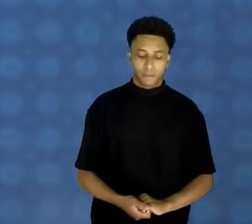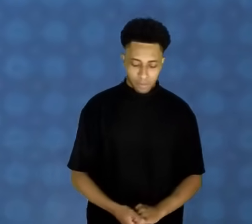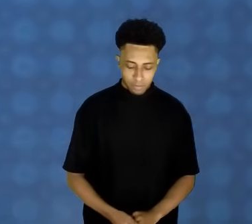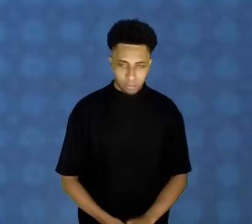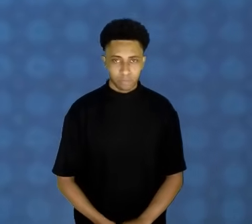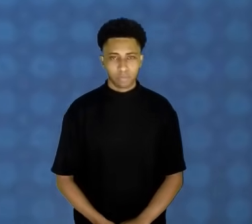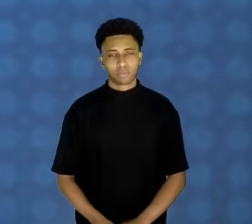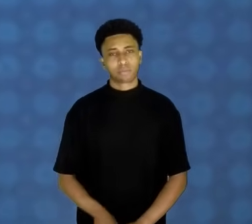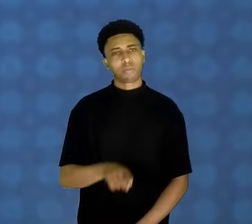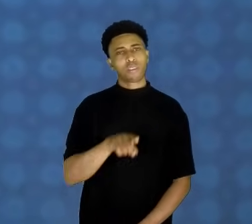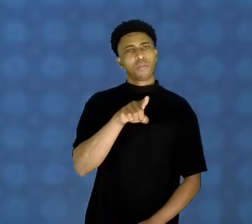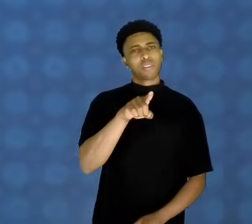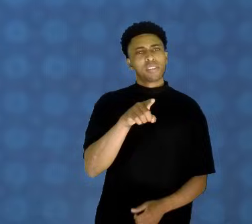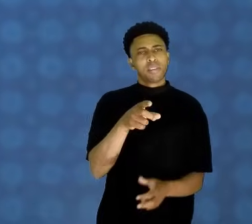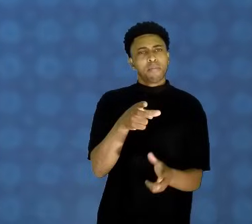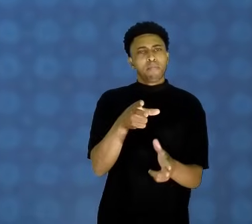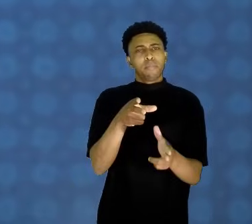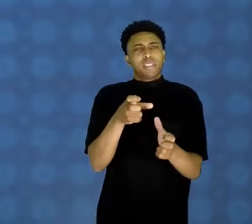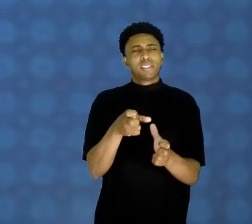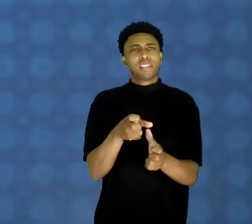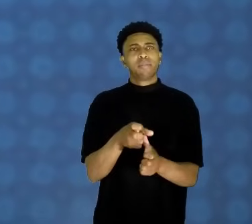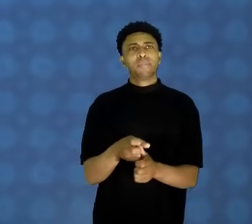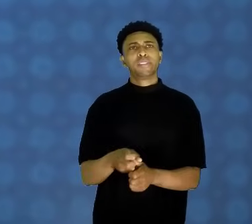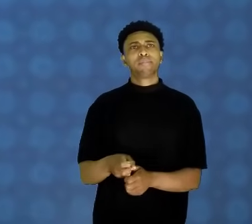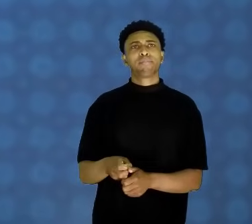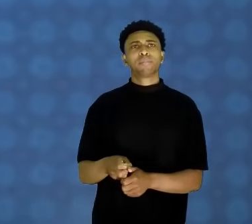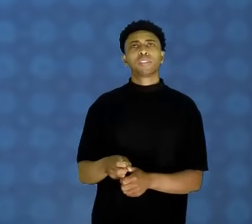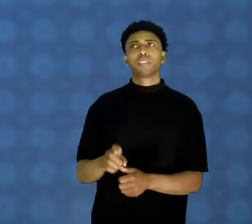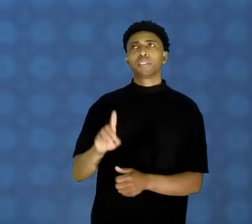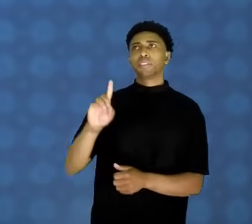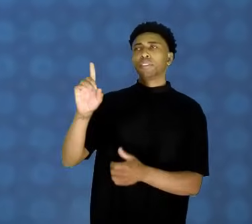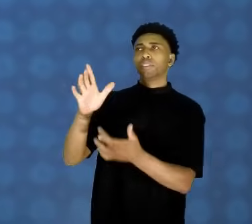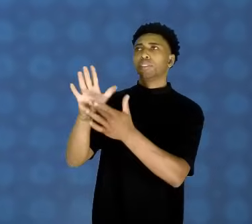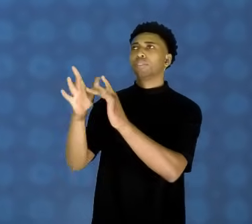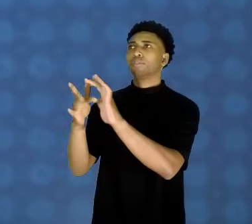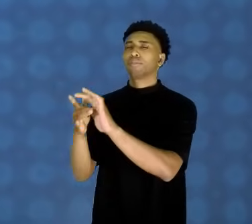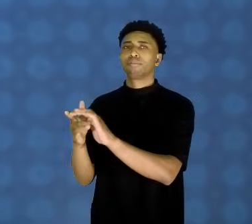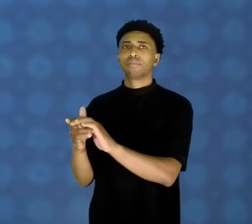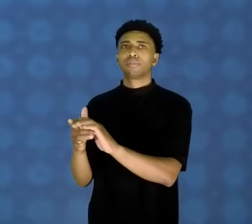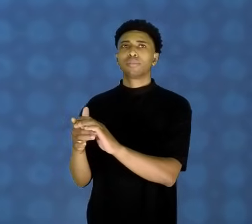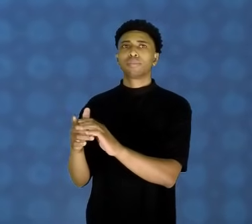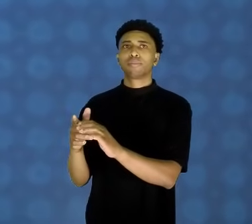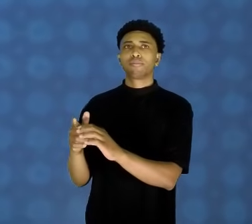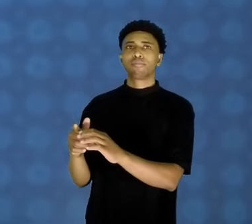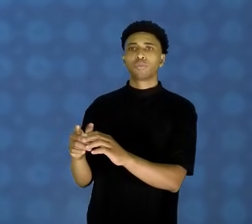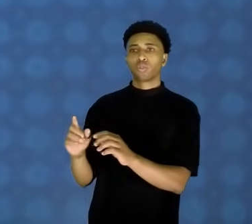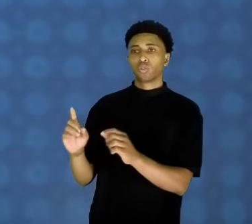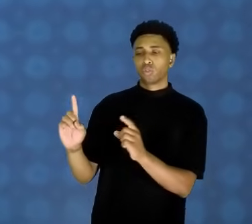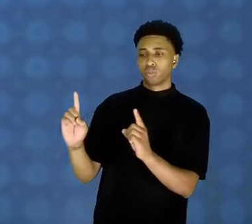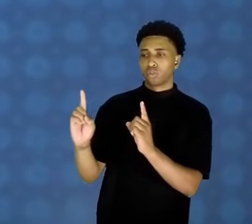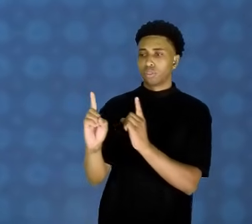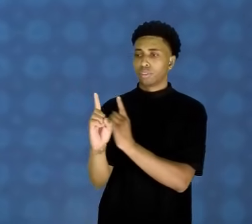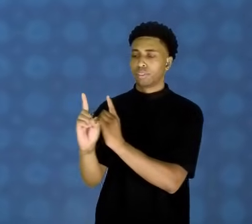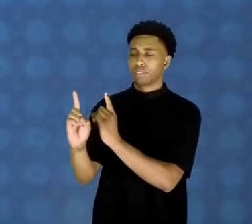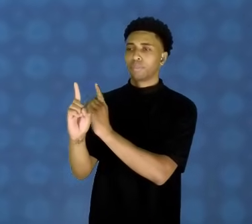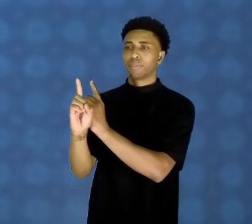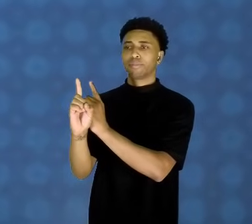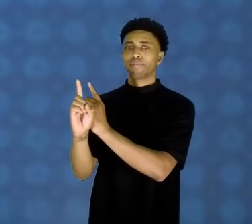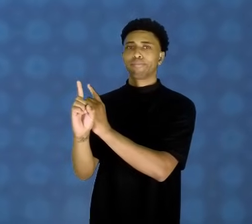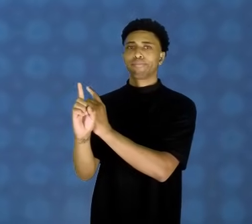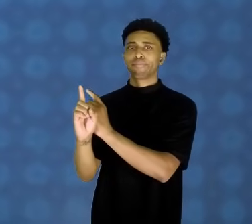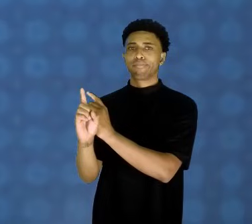Você percebe que o líder não quer falar com você. E você percebe que a galera que anda do lado dele quer se livrar de